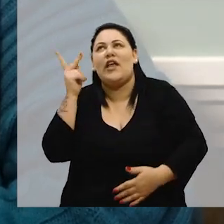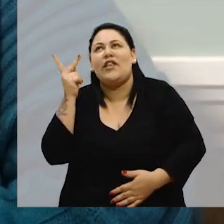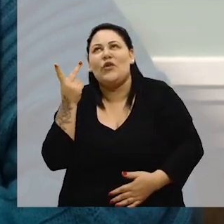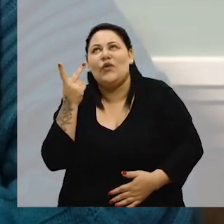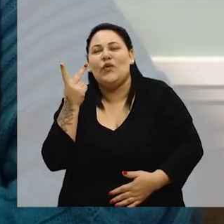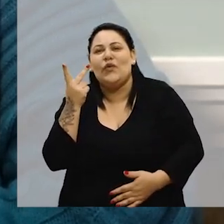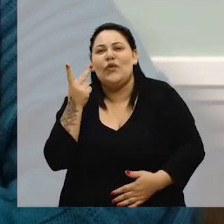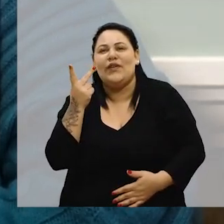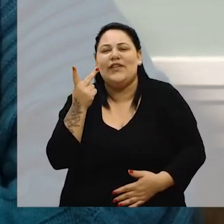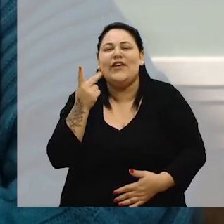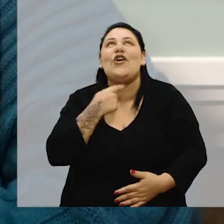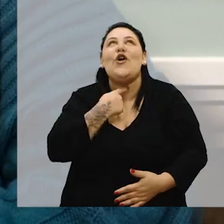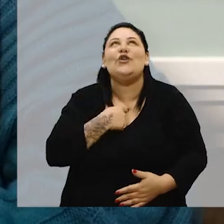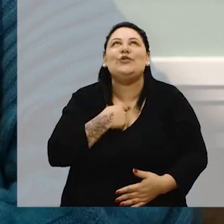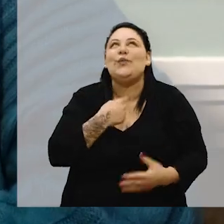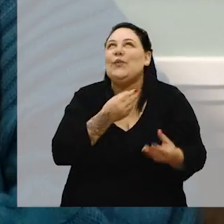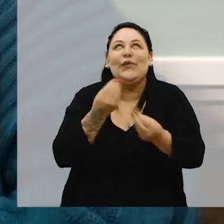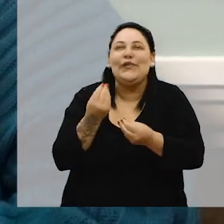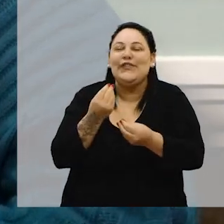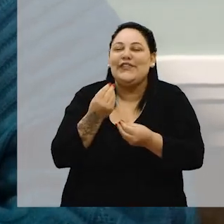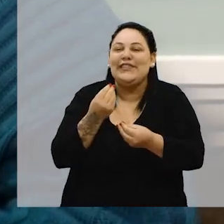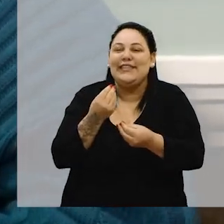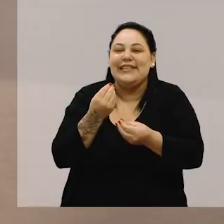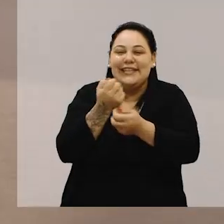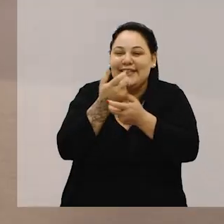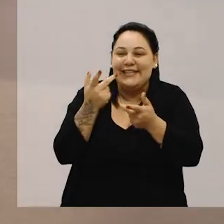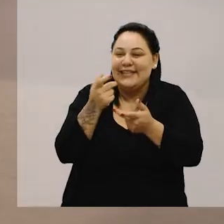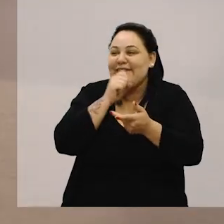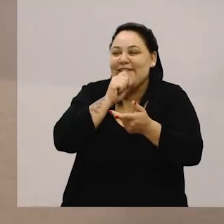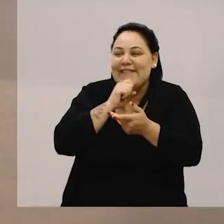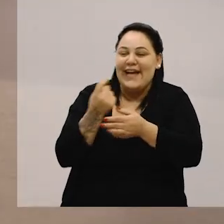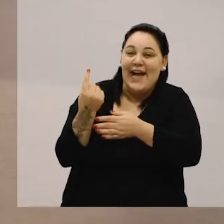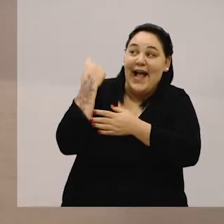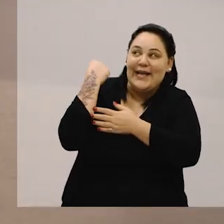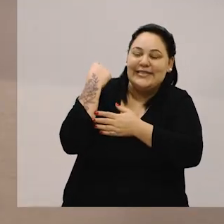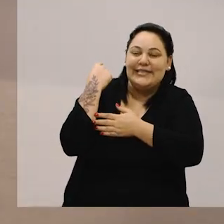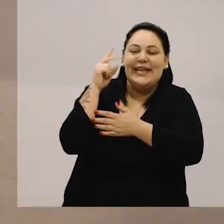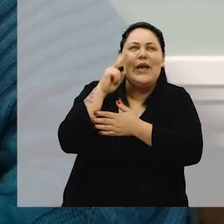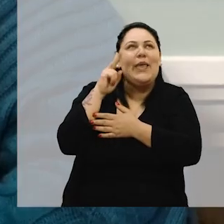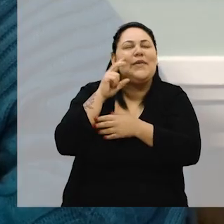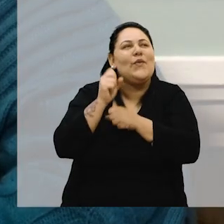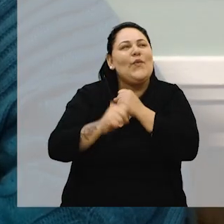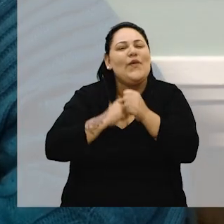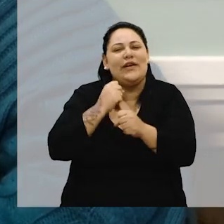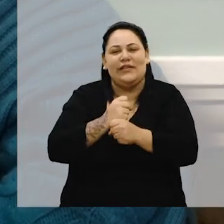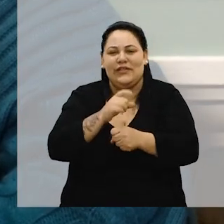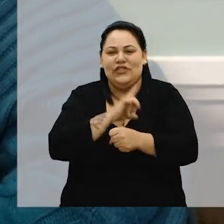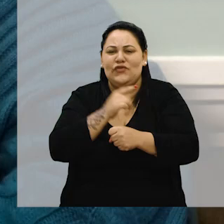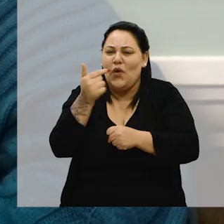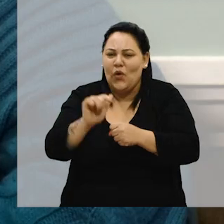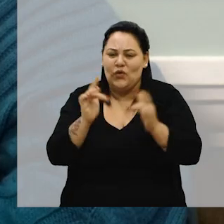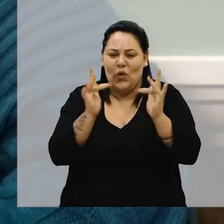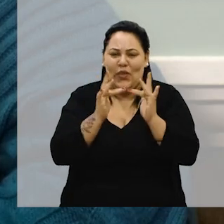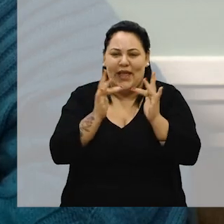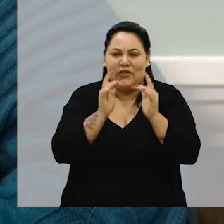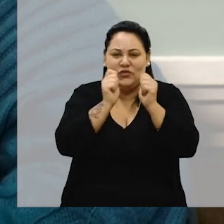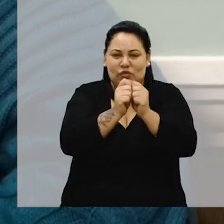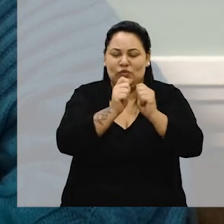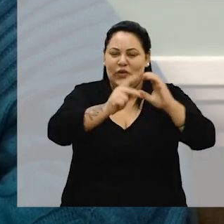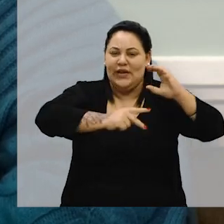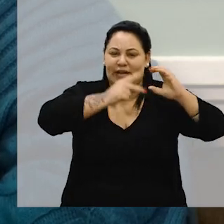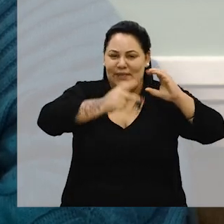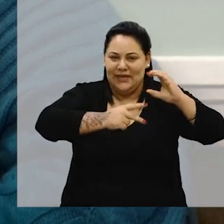historiador, o historiador gosta muito de passado, né? Então eu lembrei agora que eu tive um outro contato com a Câmara